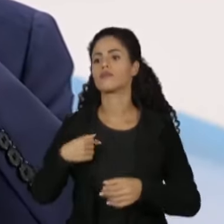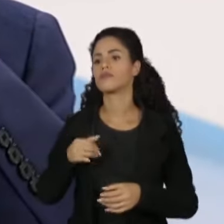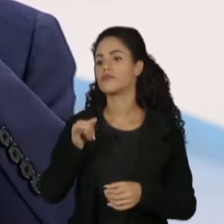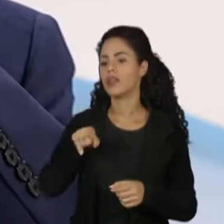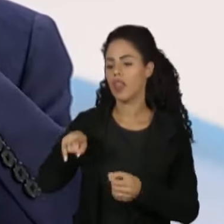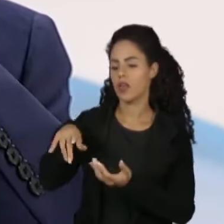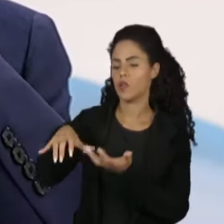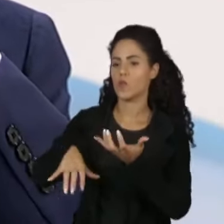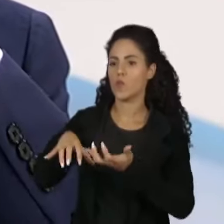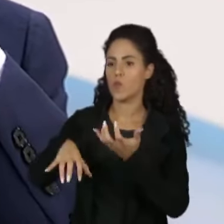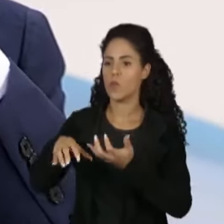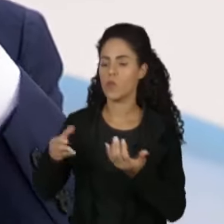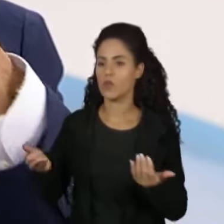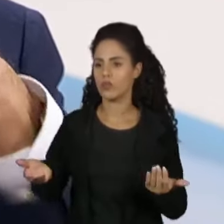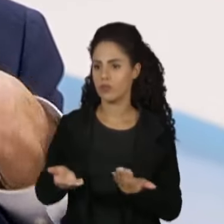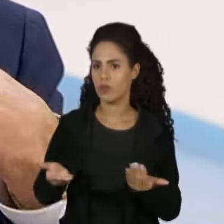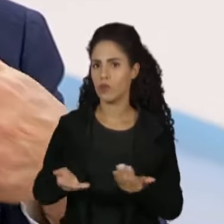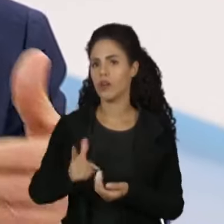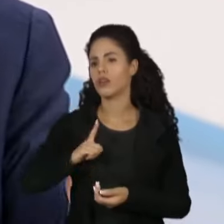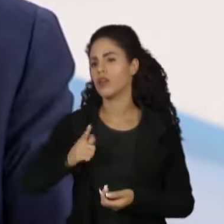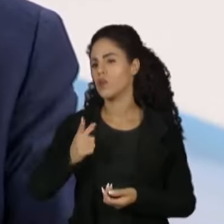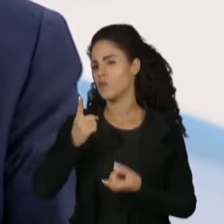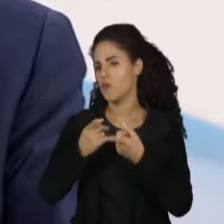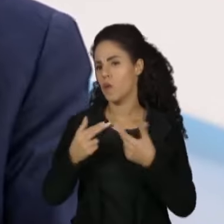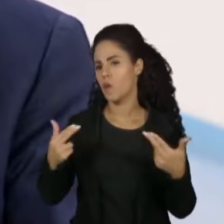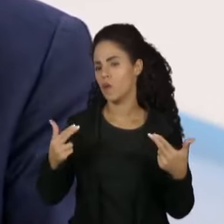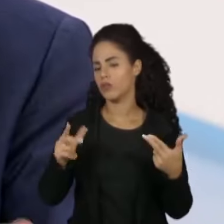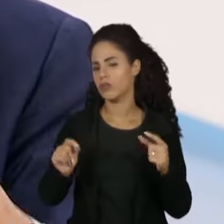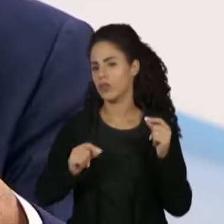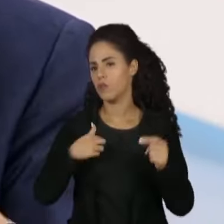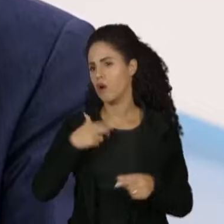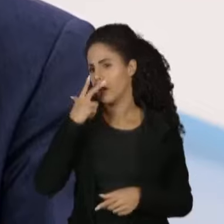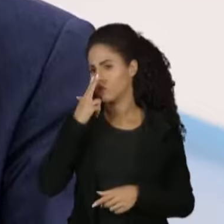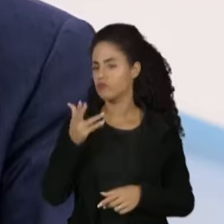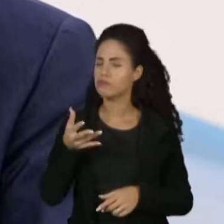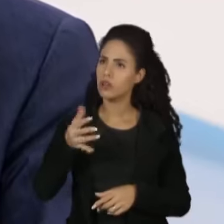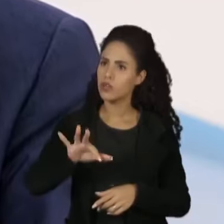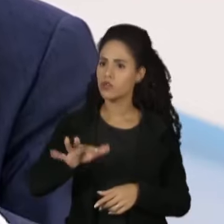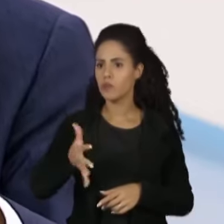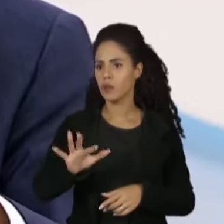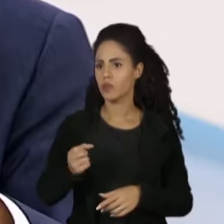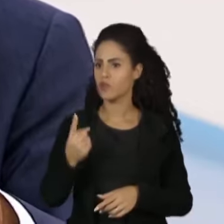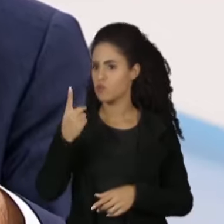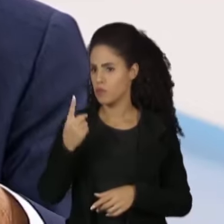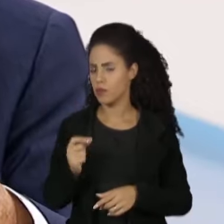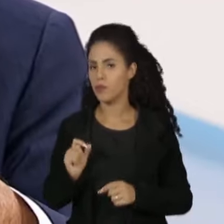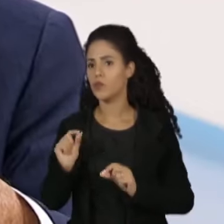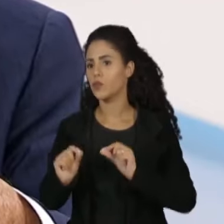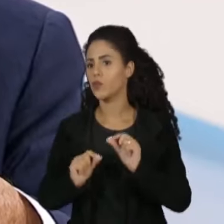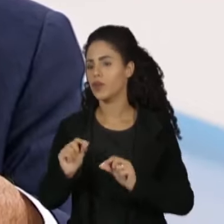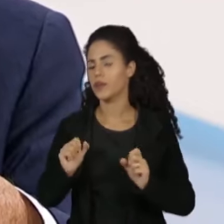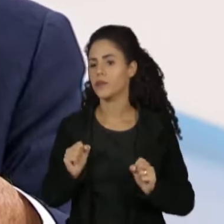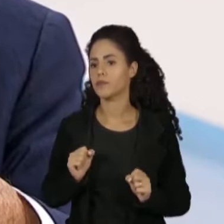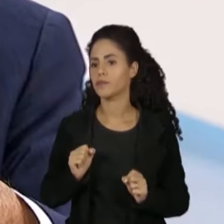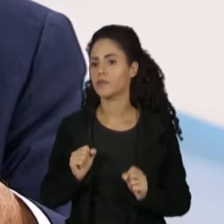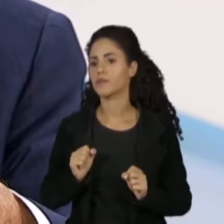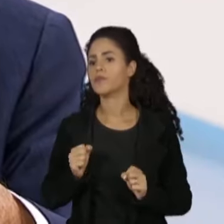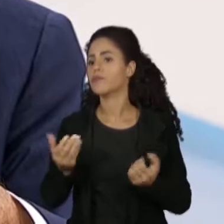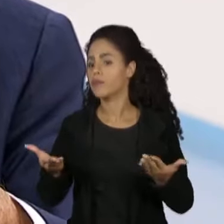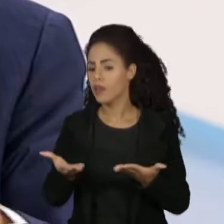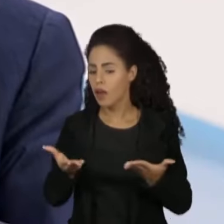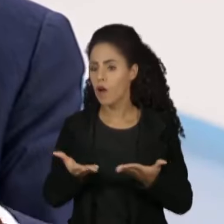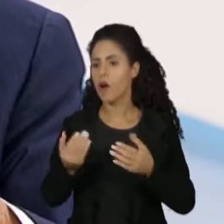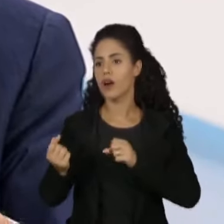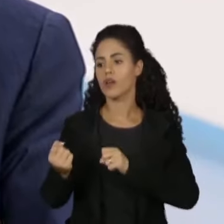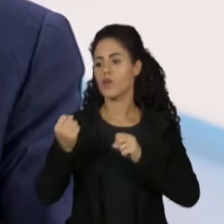Congresso, Vera, tem uma que eu considero totalmente irrazoável, uma só, que é poder o